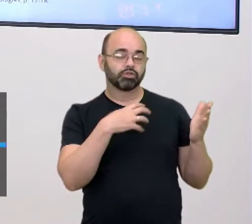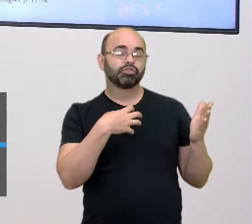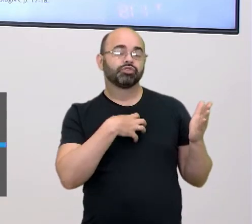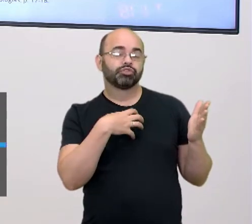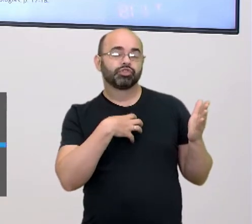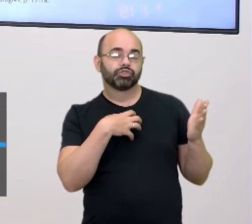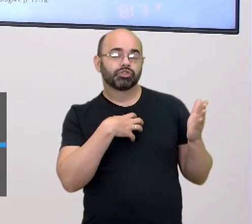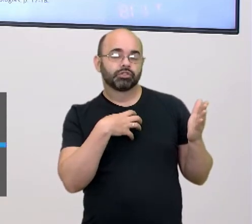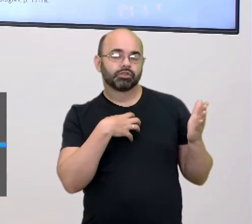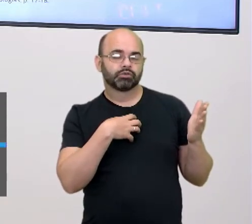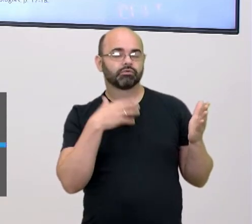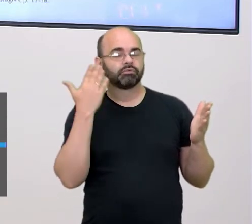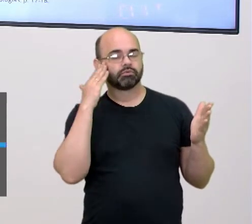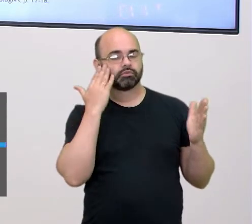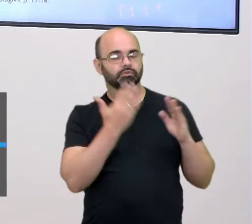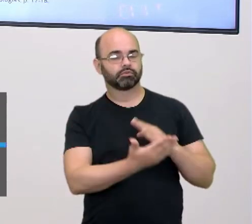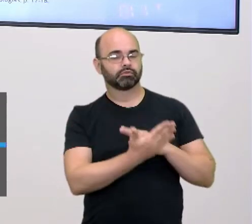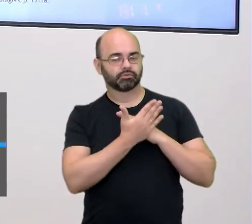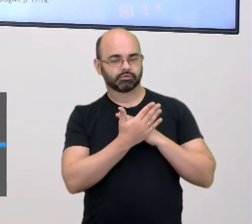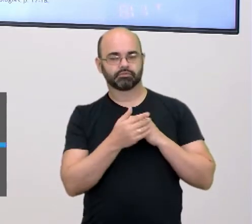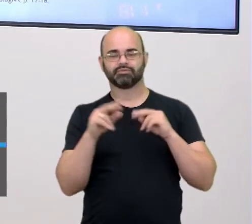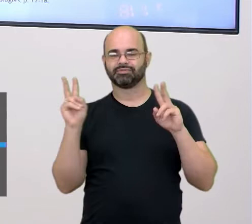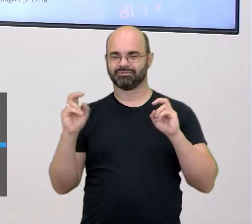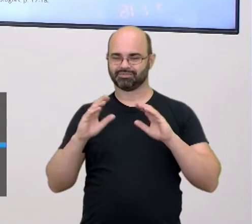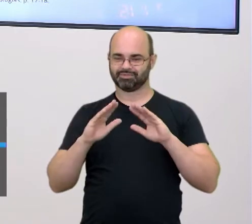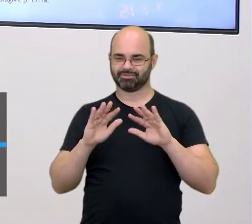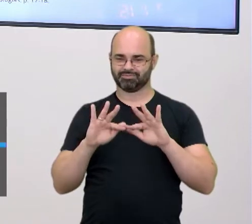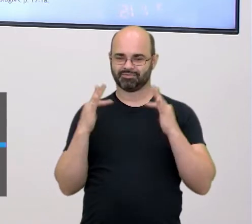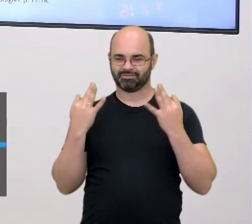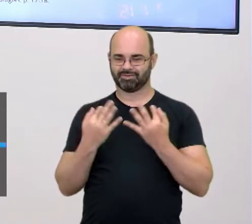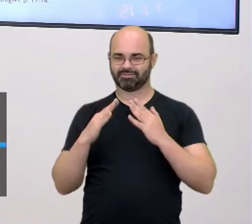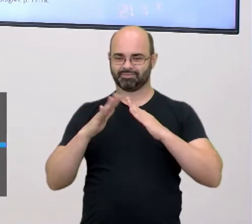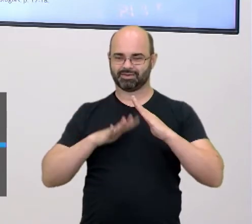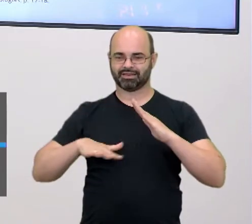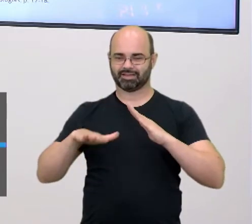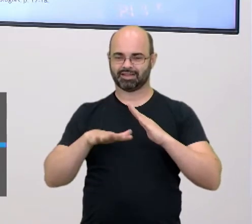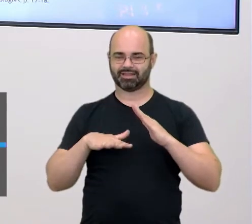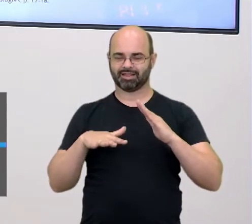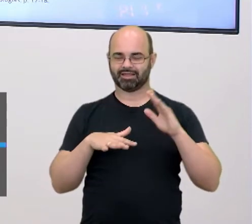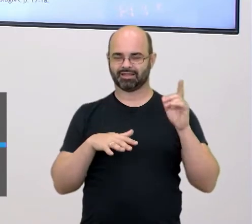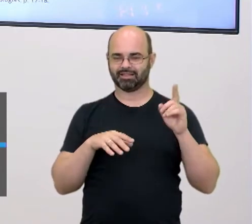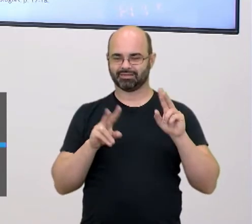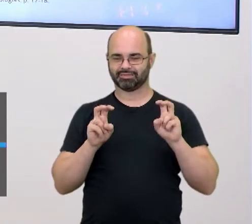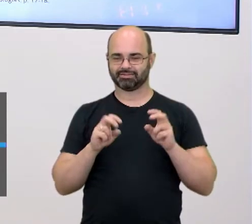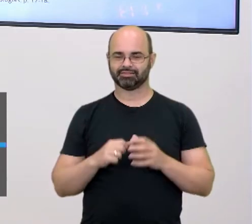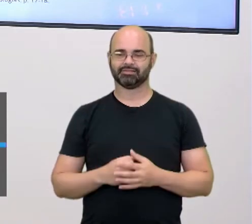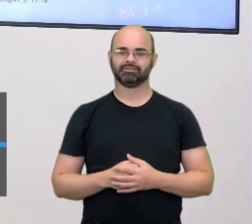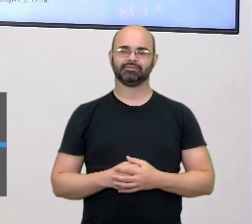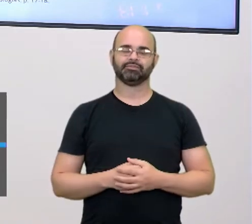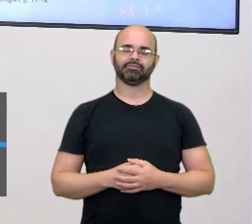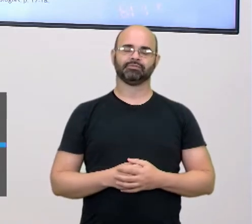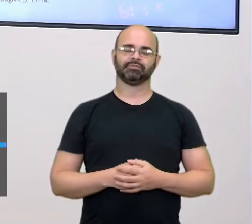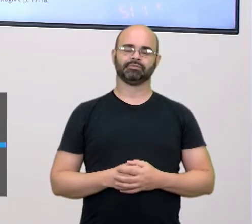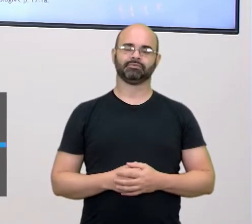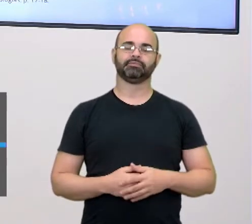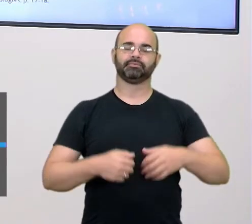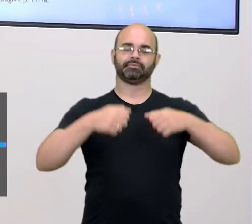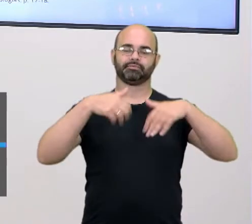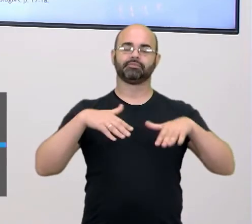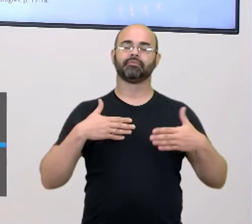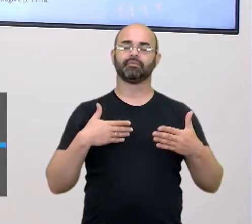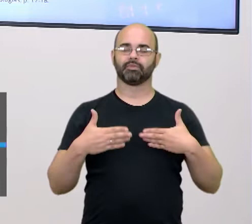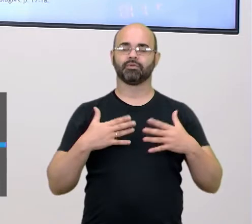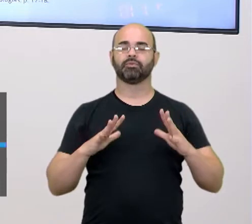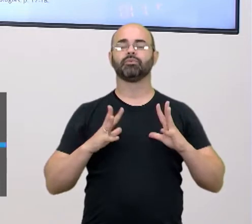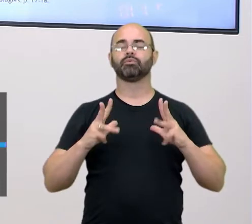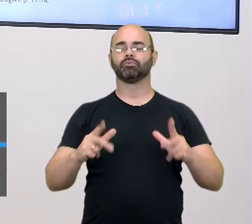seu ambiente familiar. É essa a ideia. Existe a estrutura toda do diagrama de fluxo, mas a